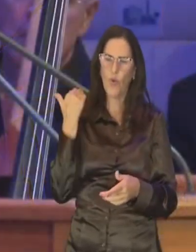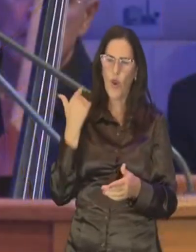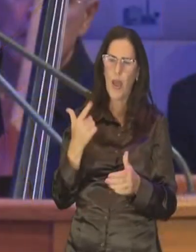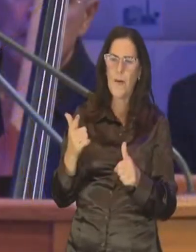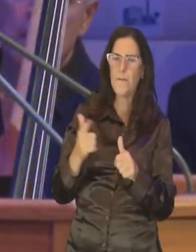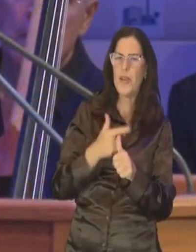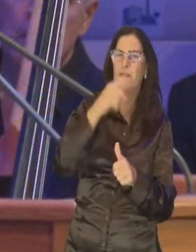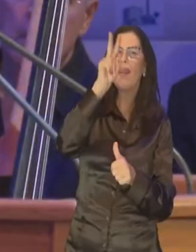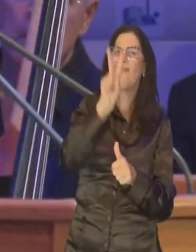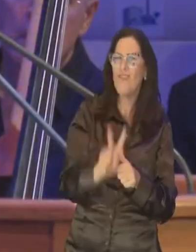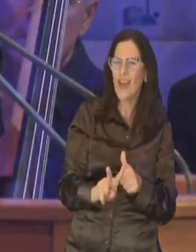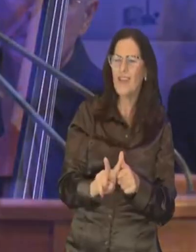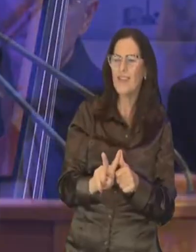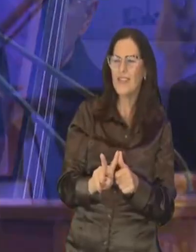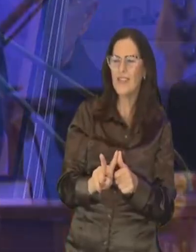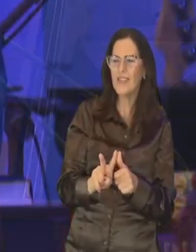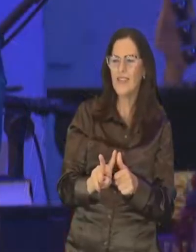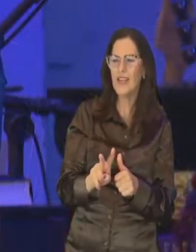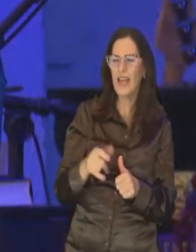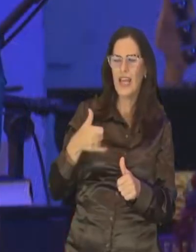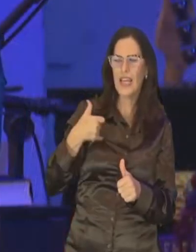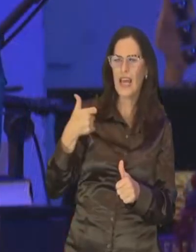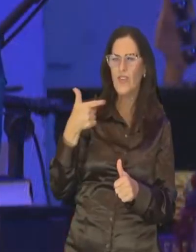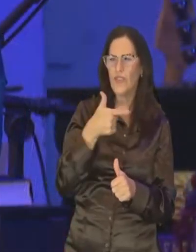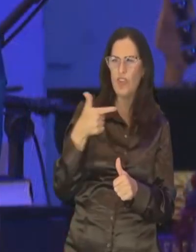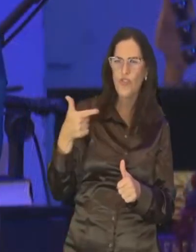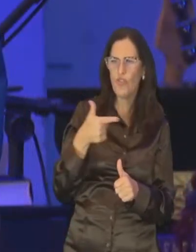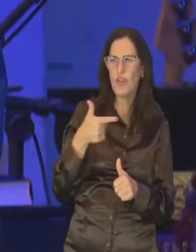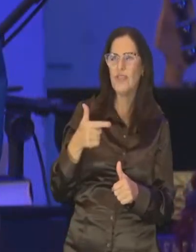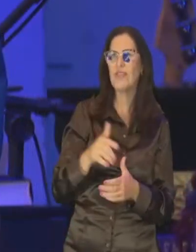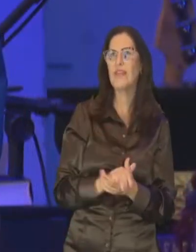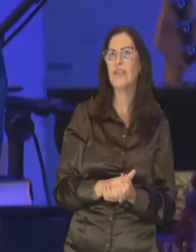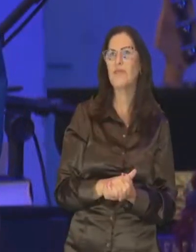primeira vez, com 22.